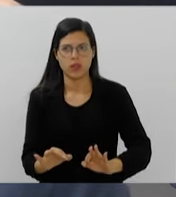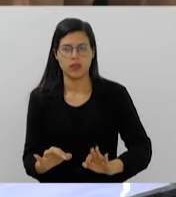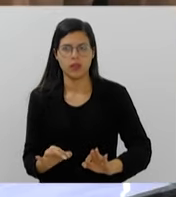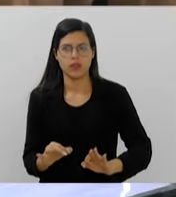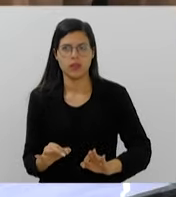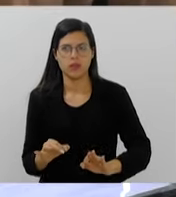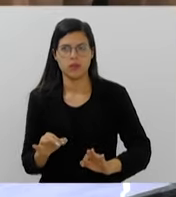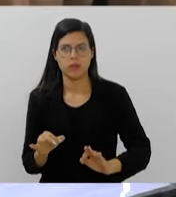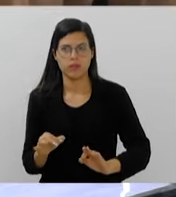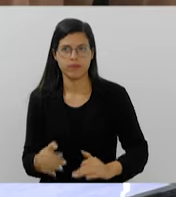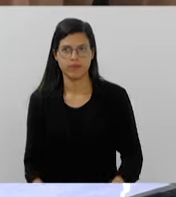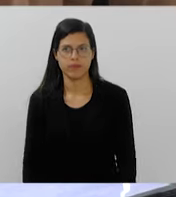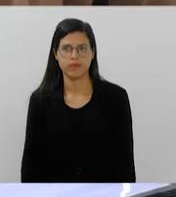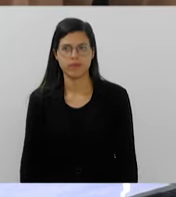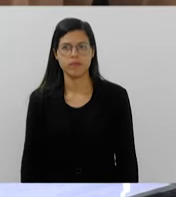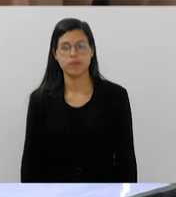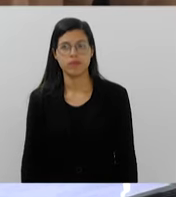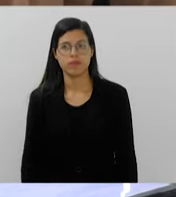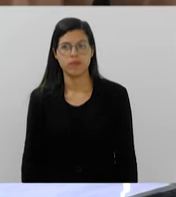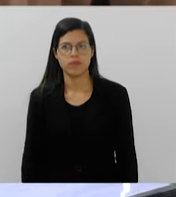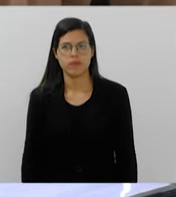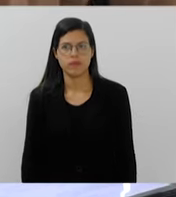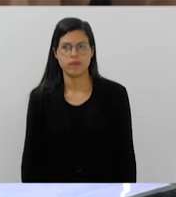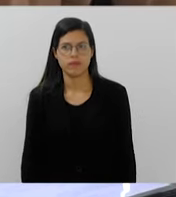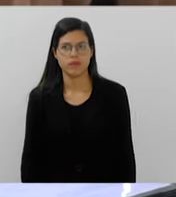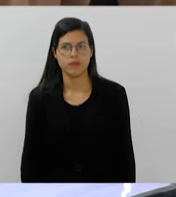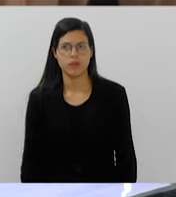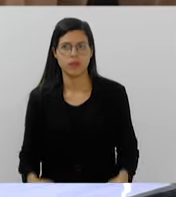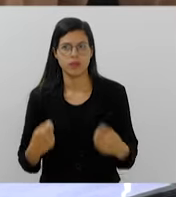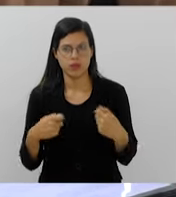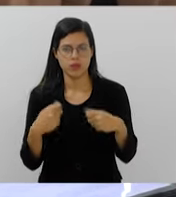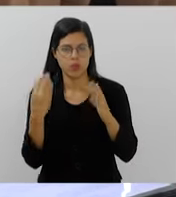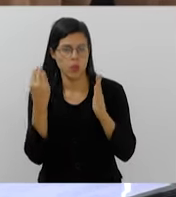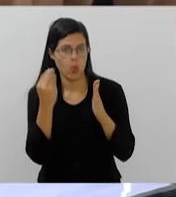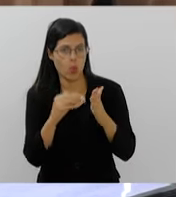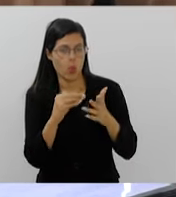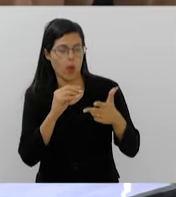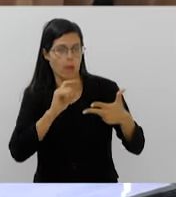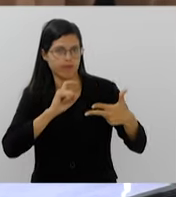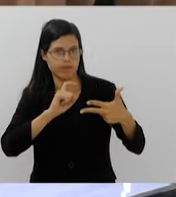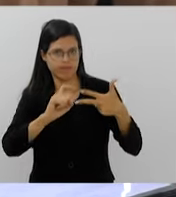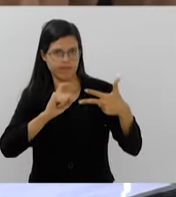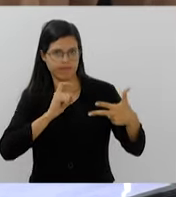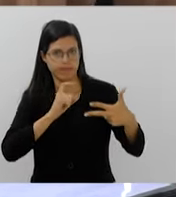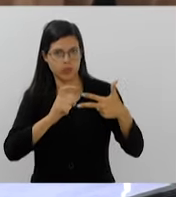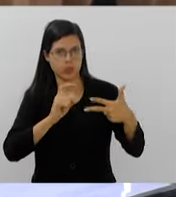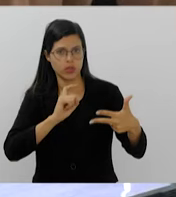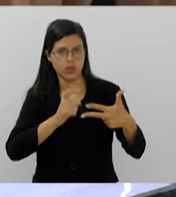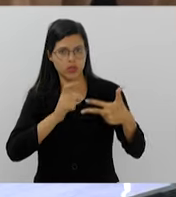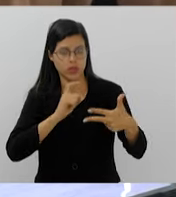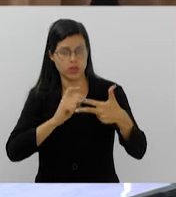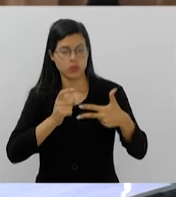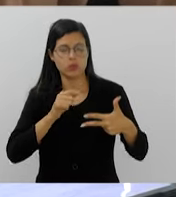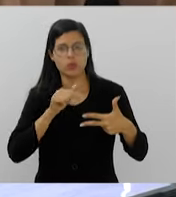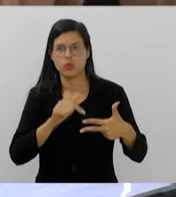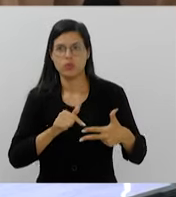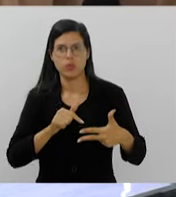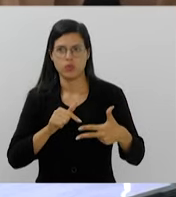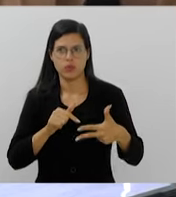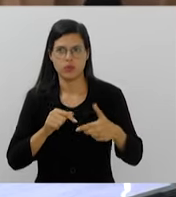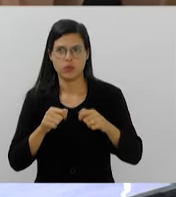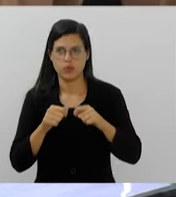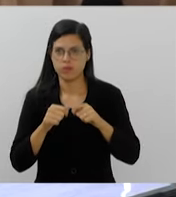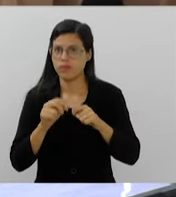dizer que o poder executivo não promoverá descontos